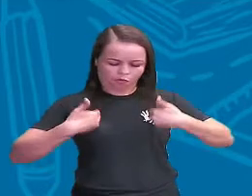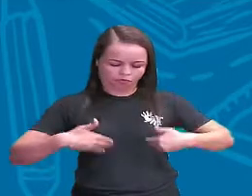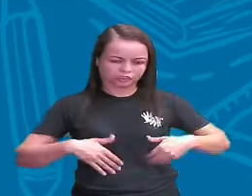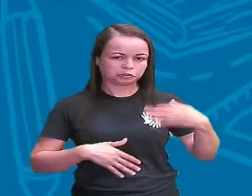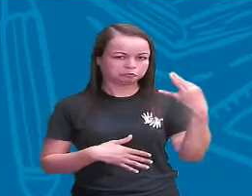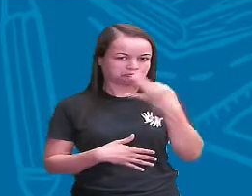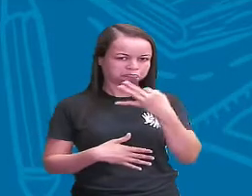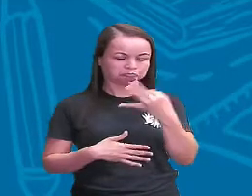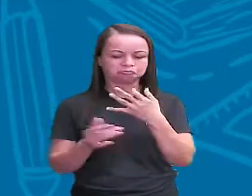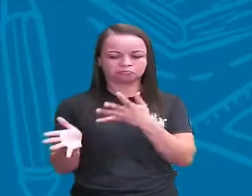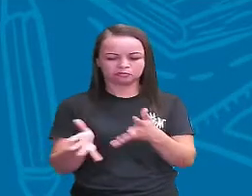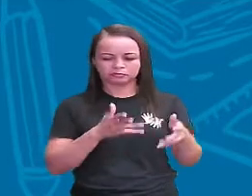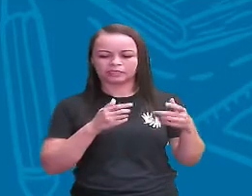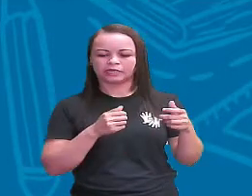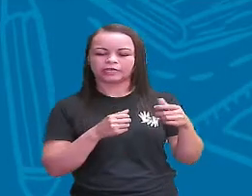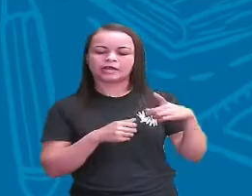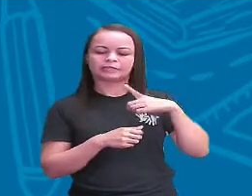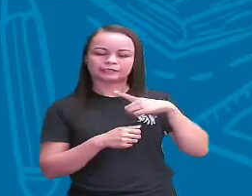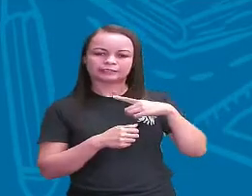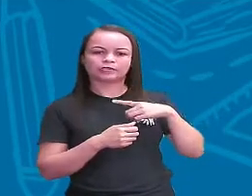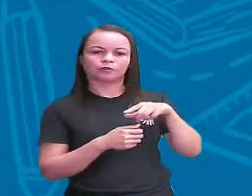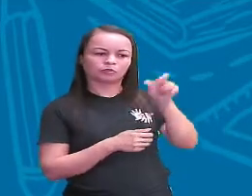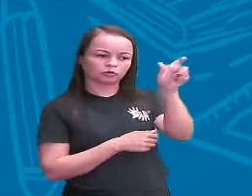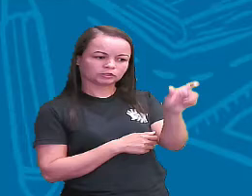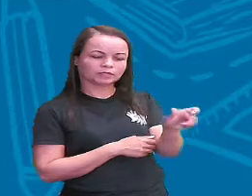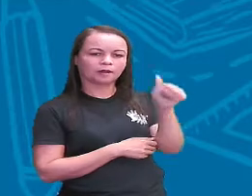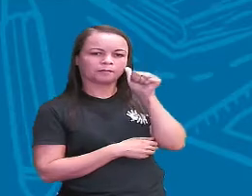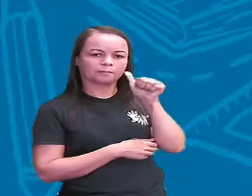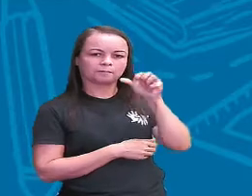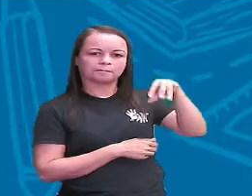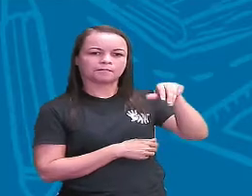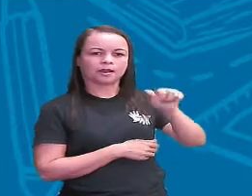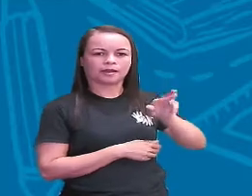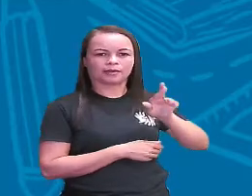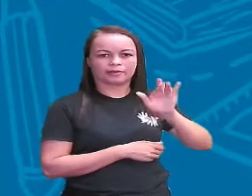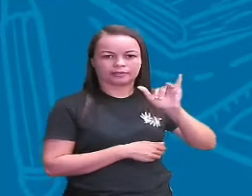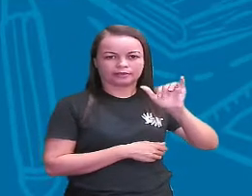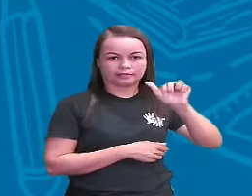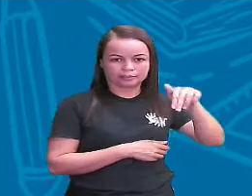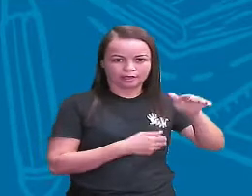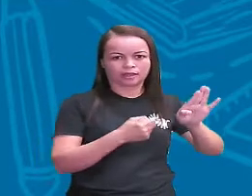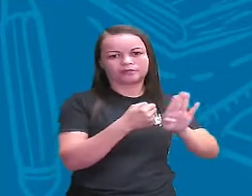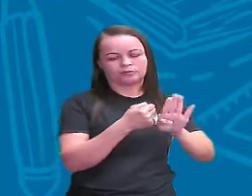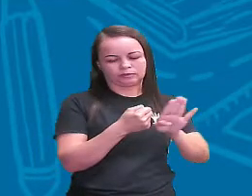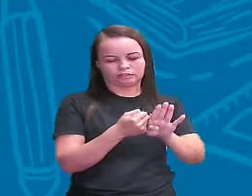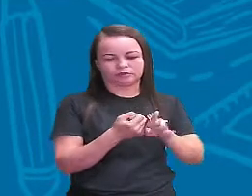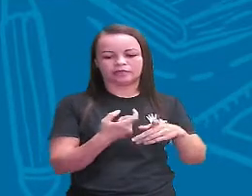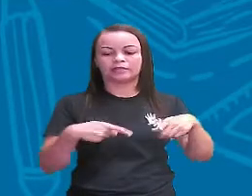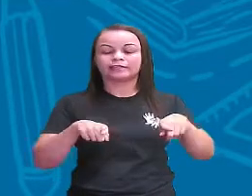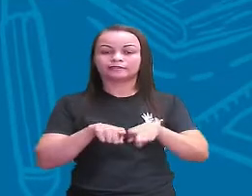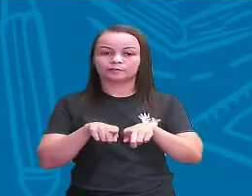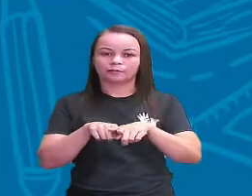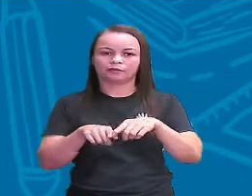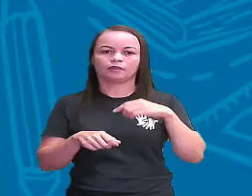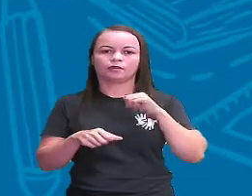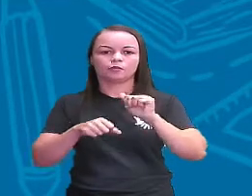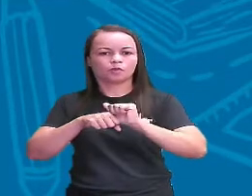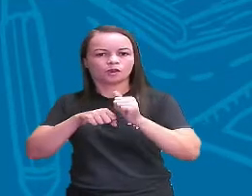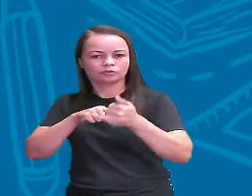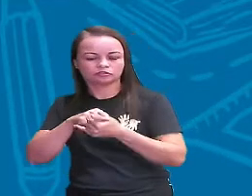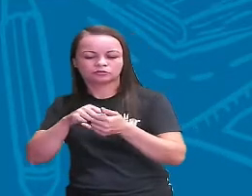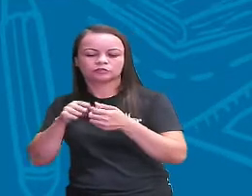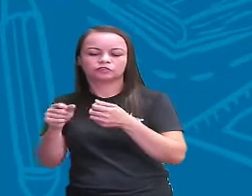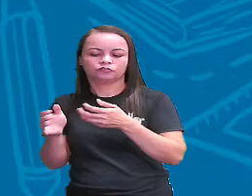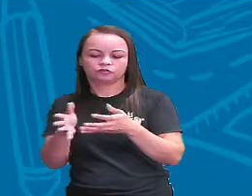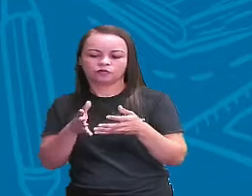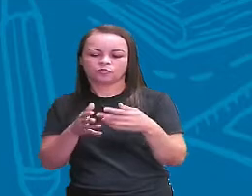é Marina, a pessoa que a gente está falando, e temos também o adjetivo